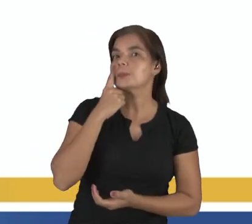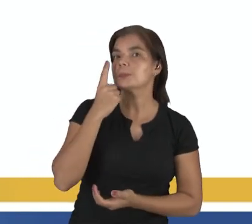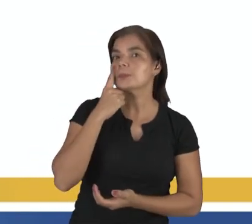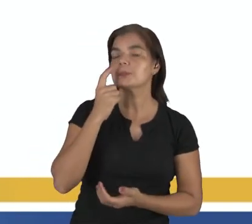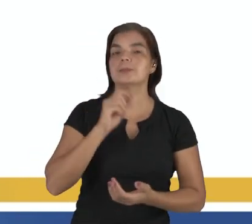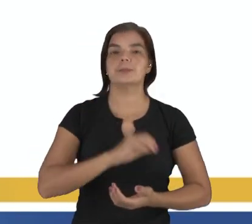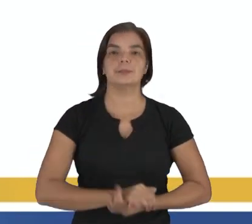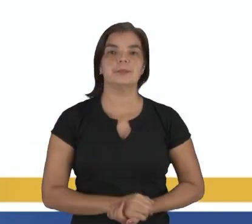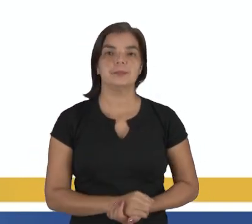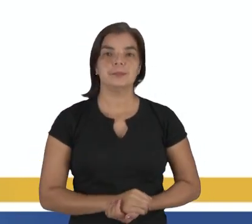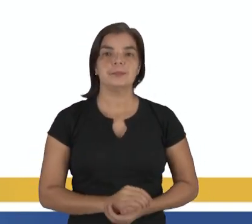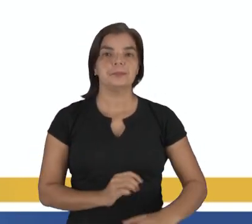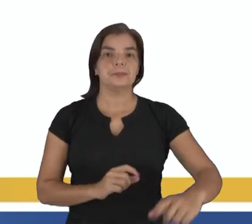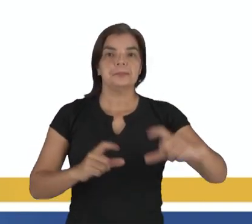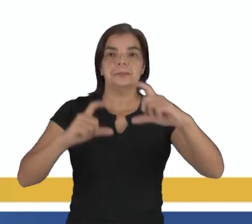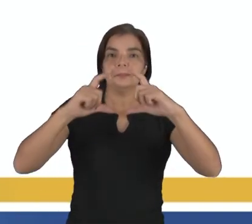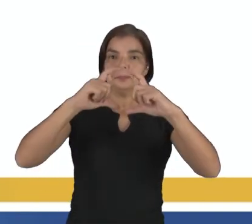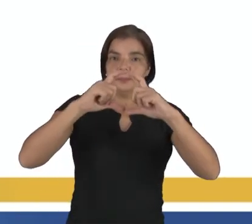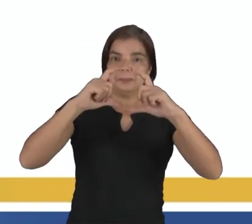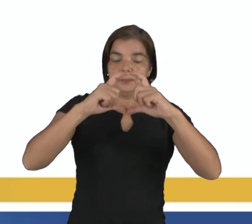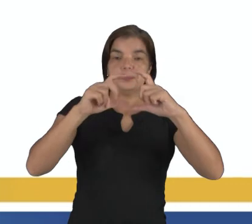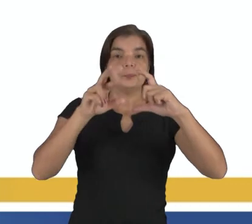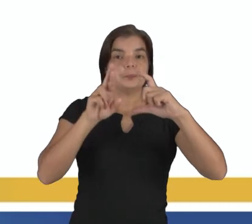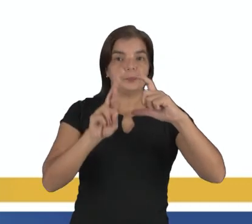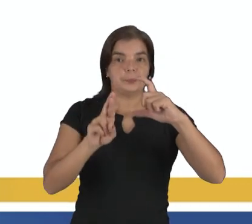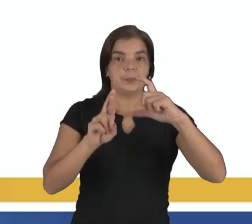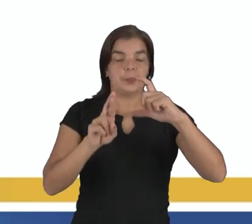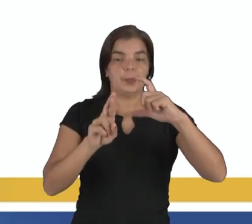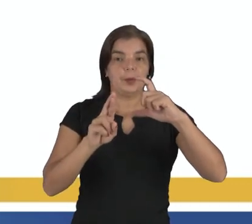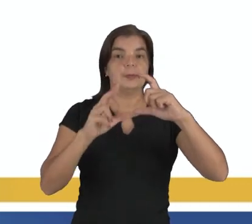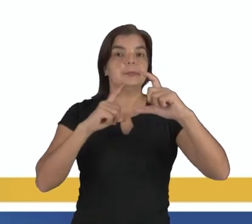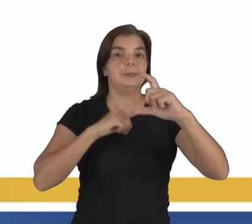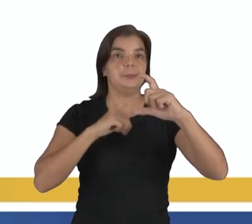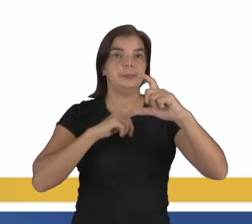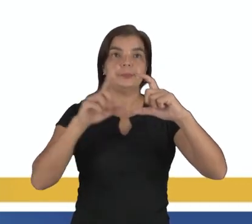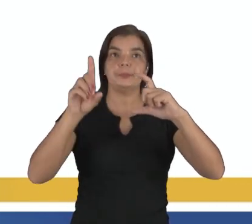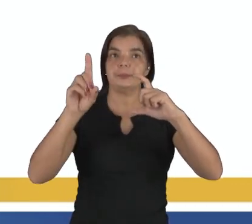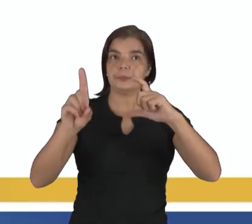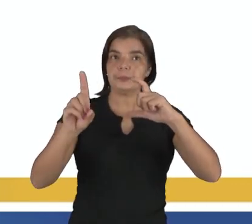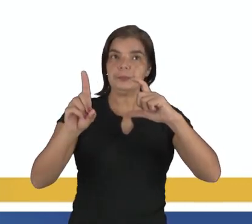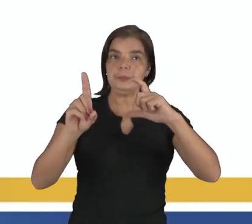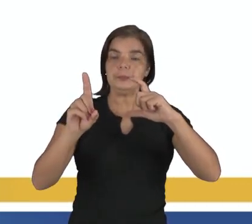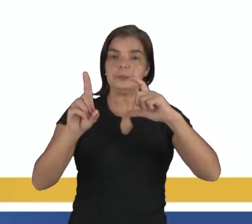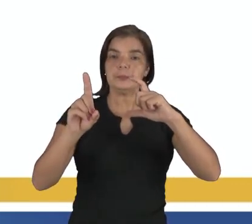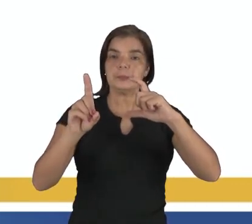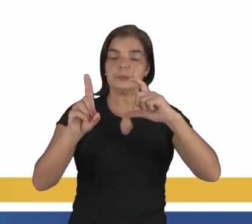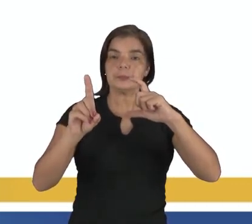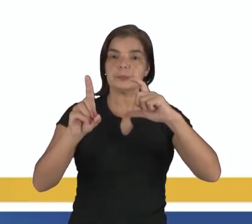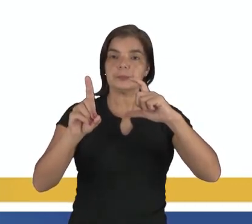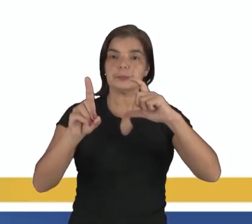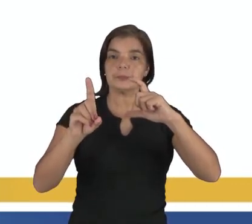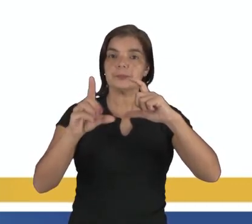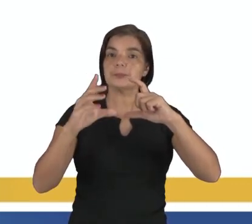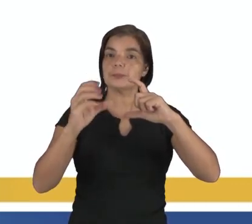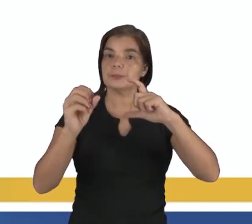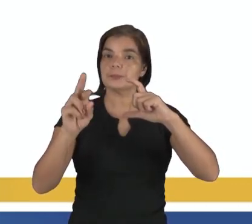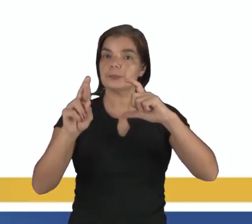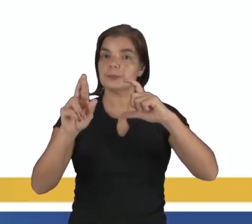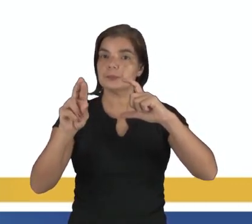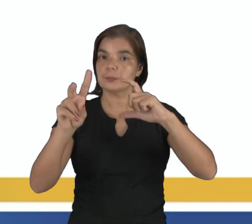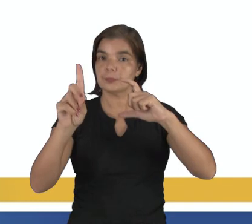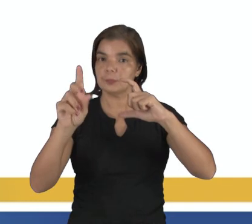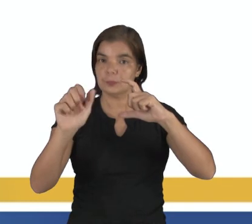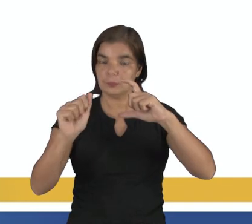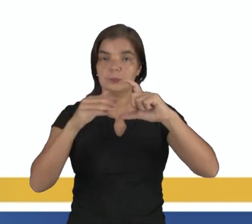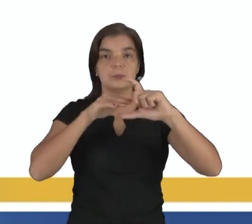bem, nós temos aí o raio, nós temos aí o diâmetro e nós temos a corda bem